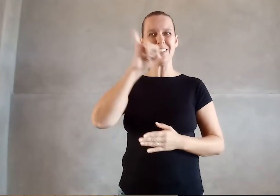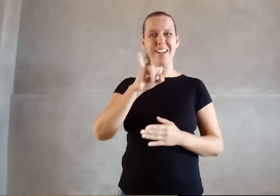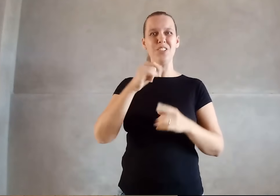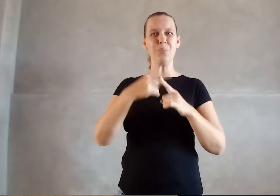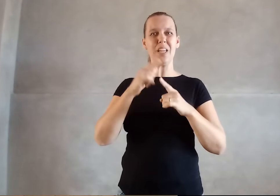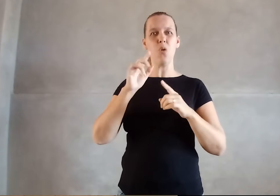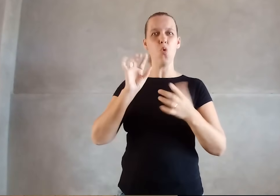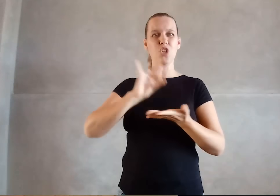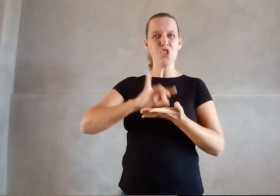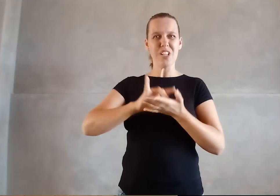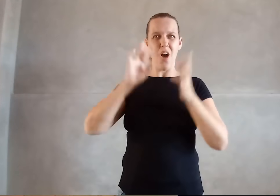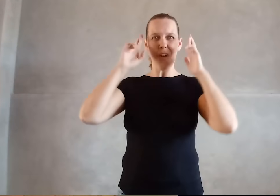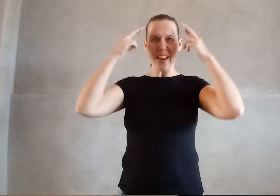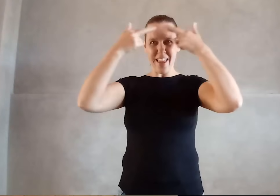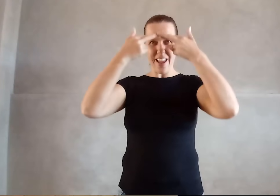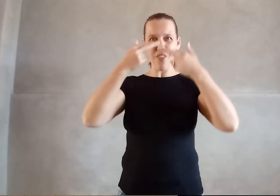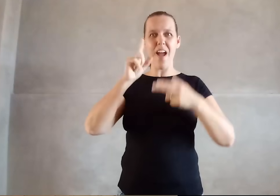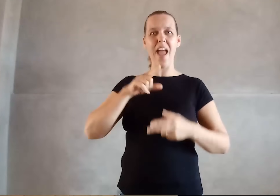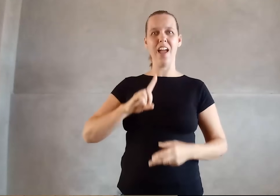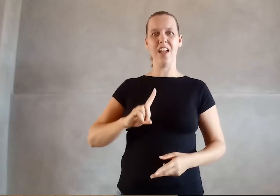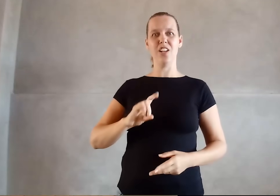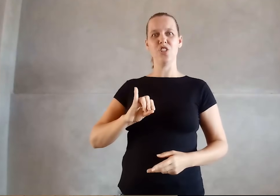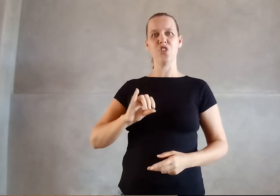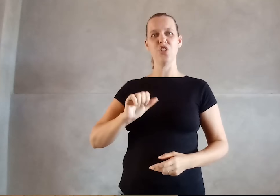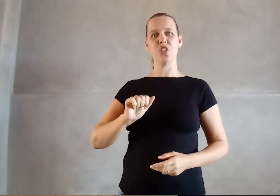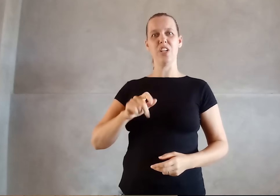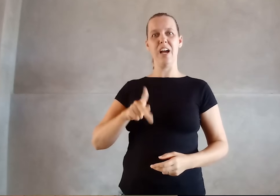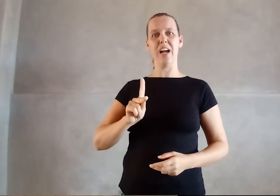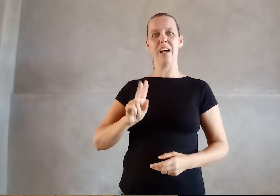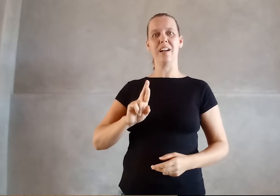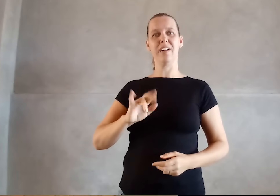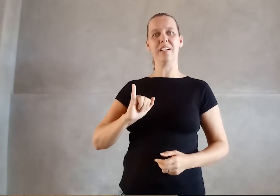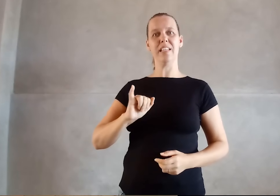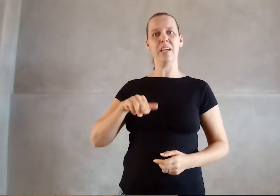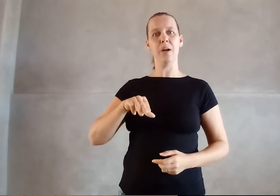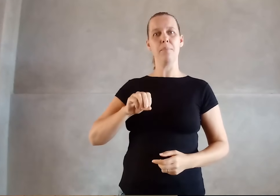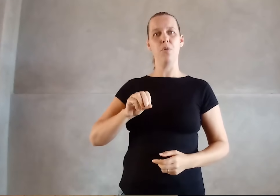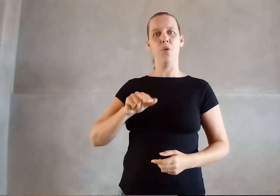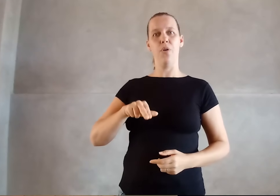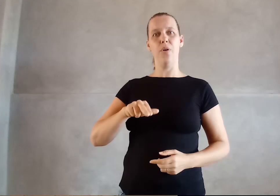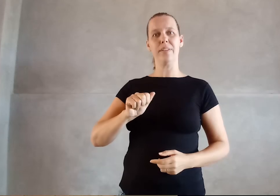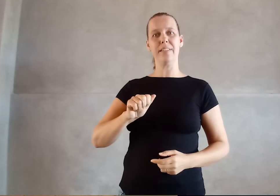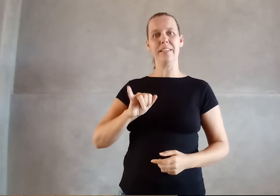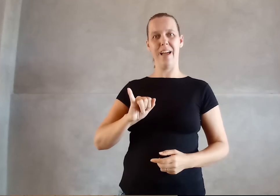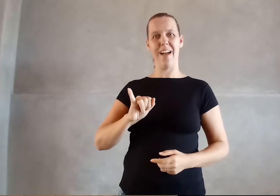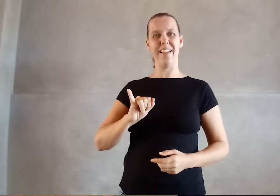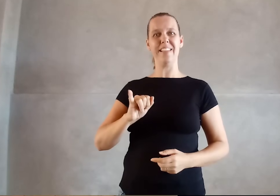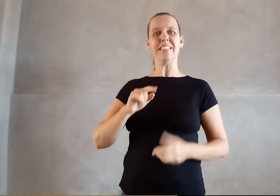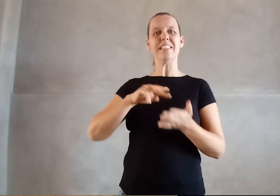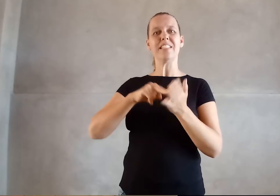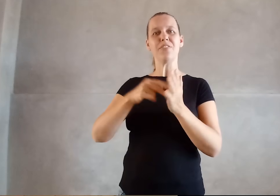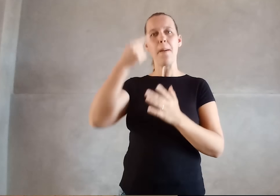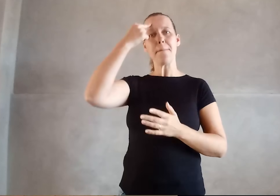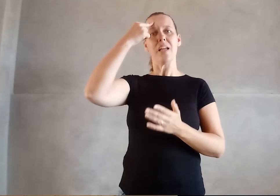a palavra grega é diacrimonai. Ela quer dizer mente dividida. Ele diz, porque aquele que